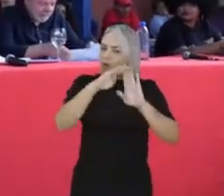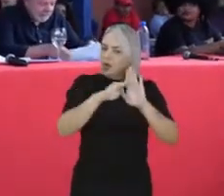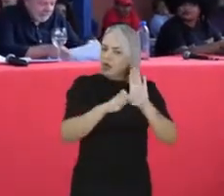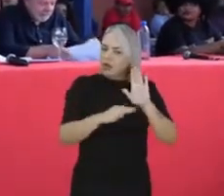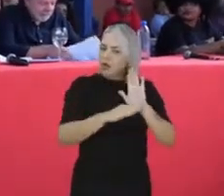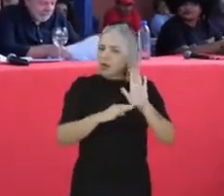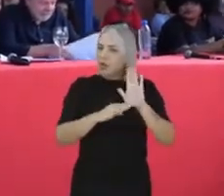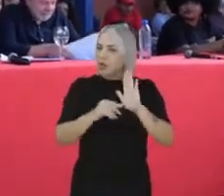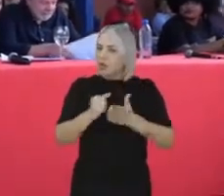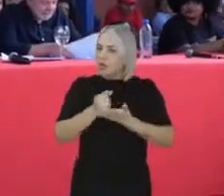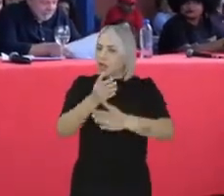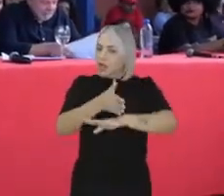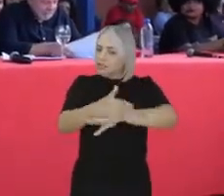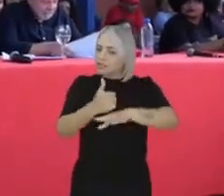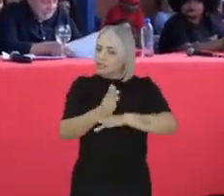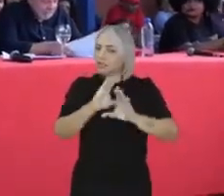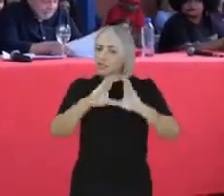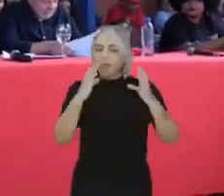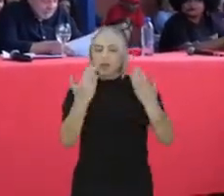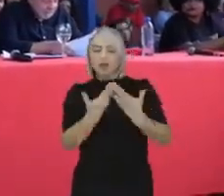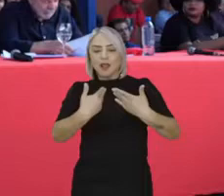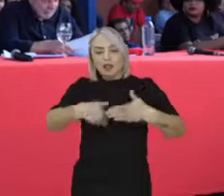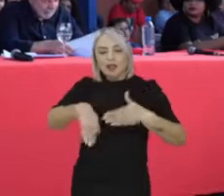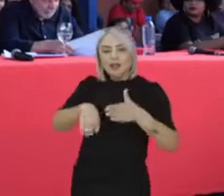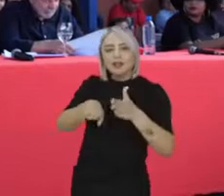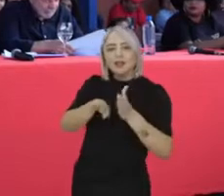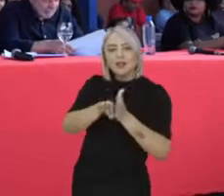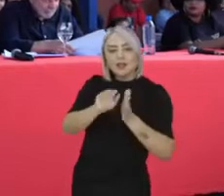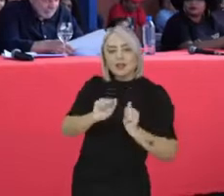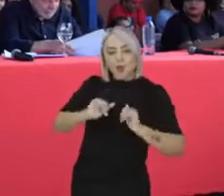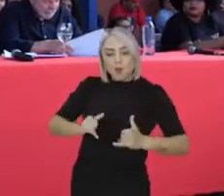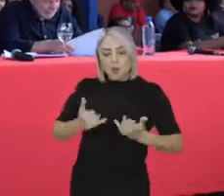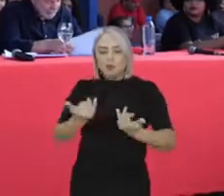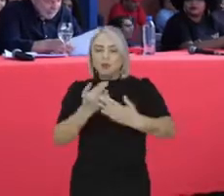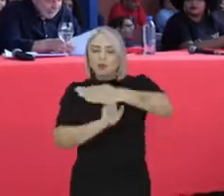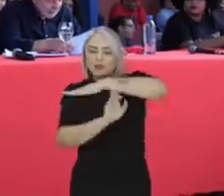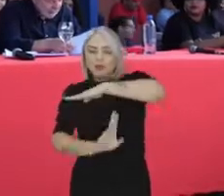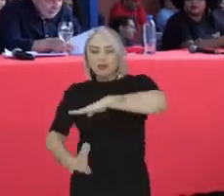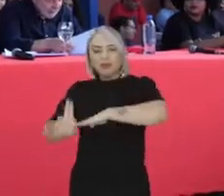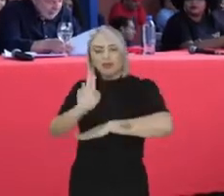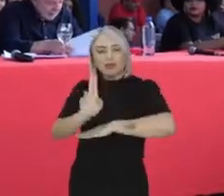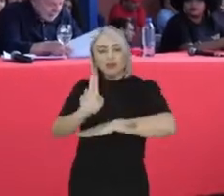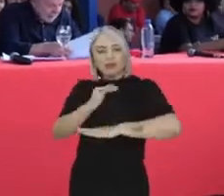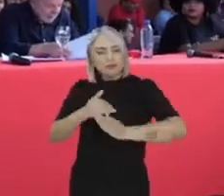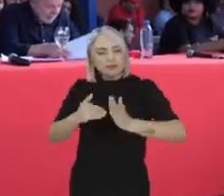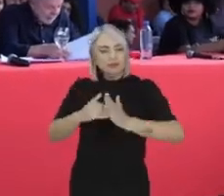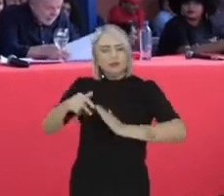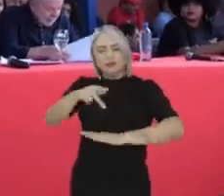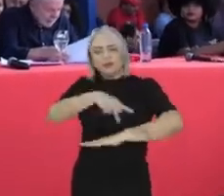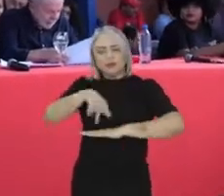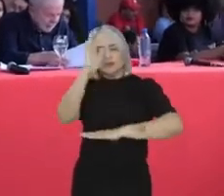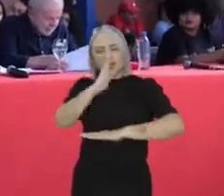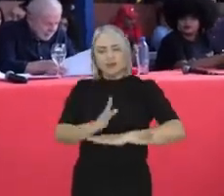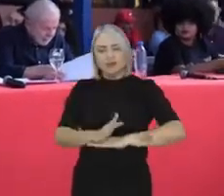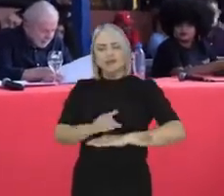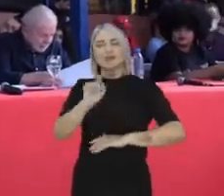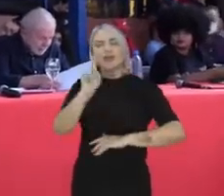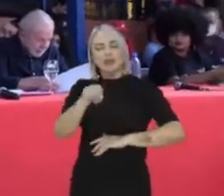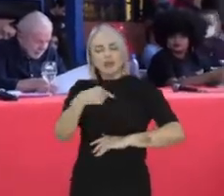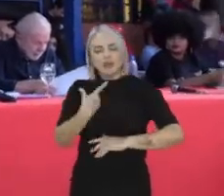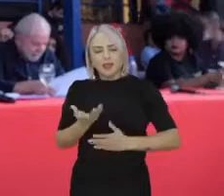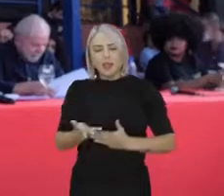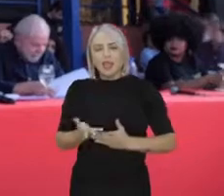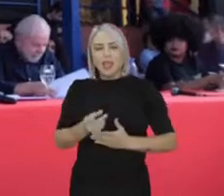às comunidades, chegar às universidades de todo o país, é o que vai radicalizar a